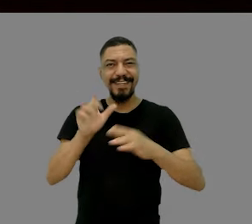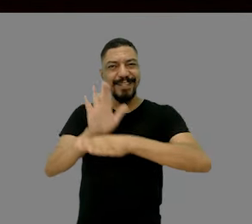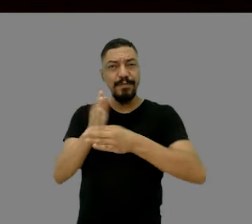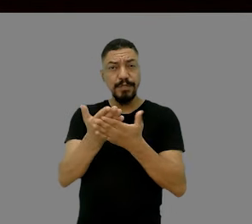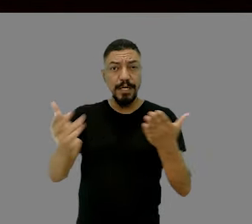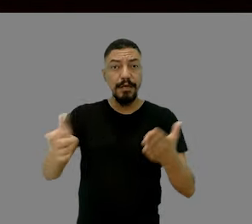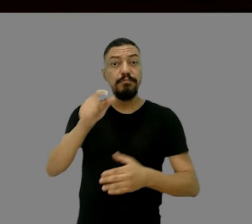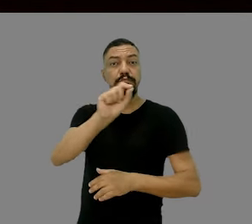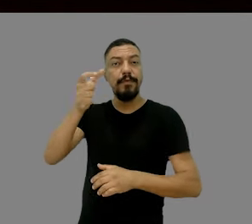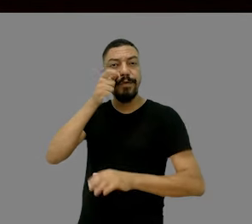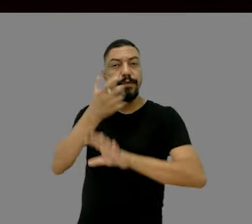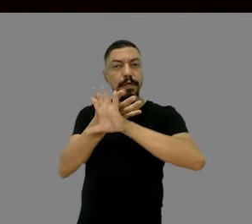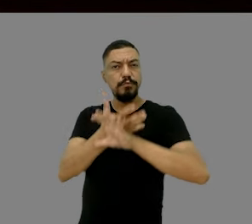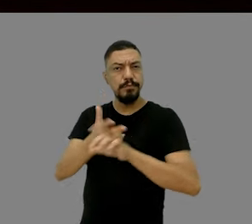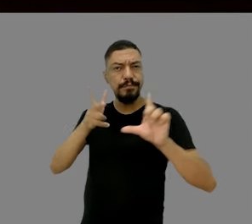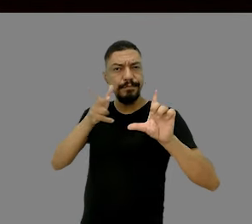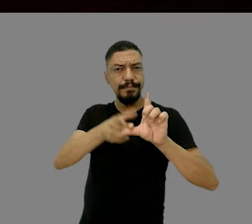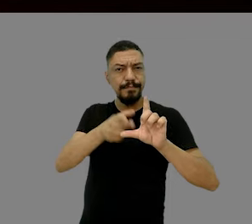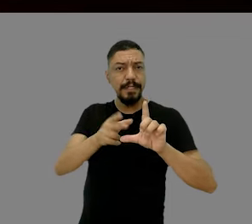no YouTube da Ibirá Cultural,